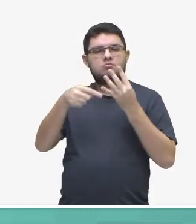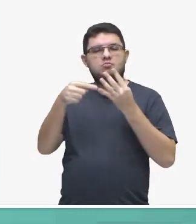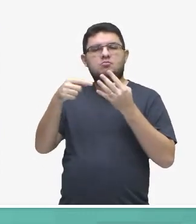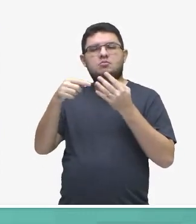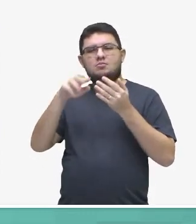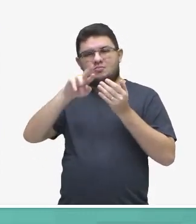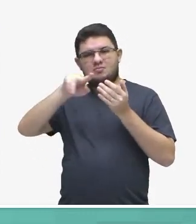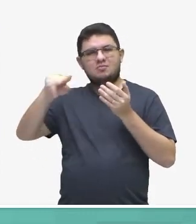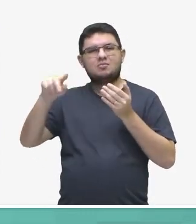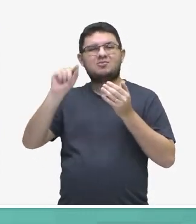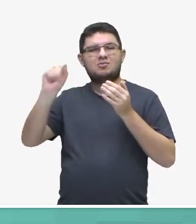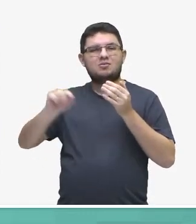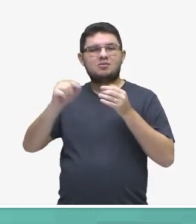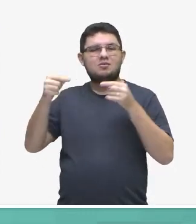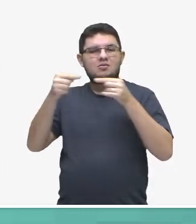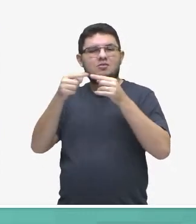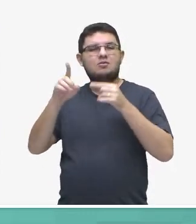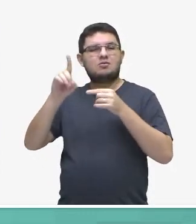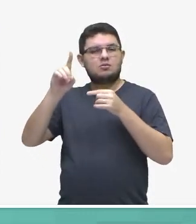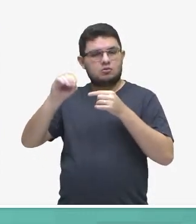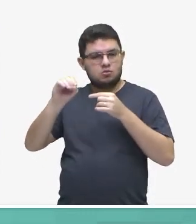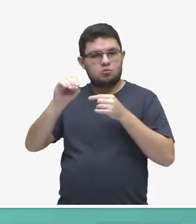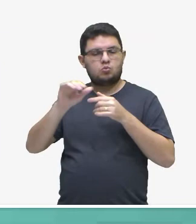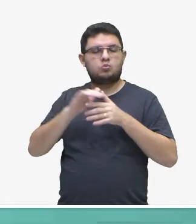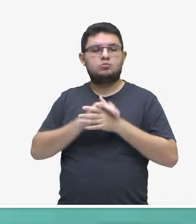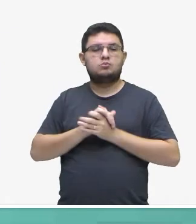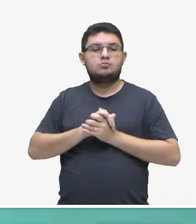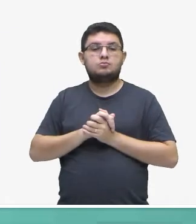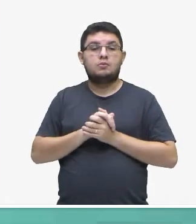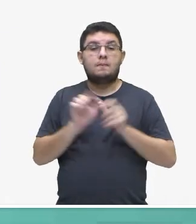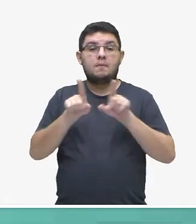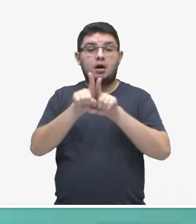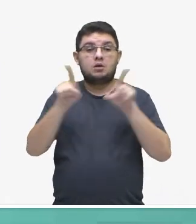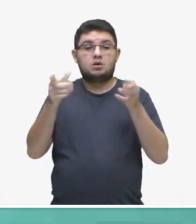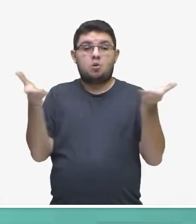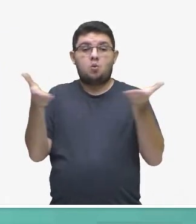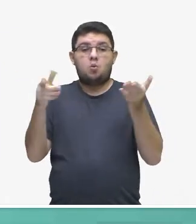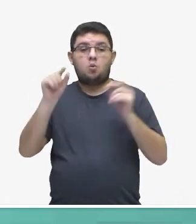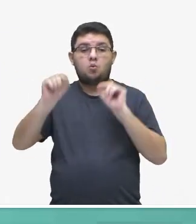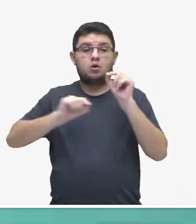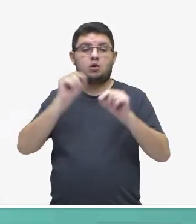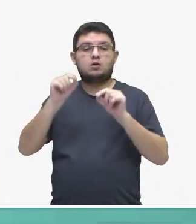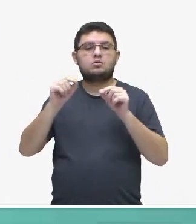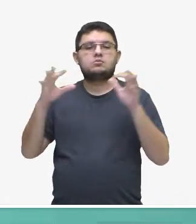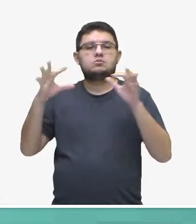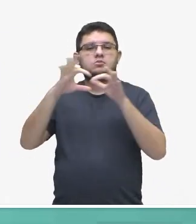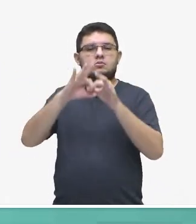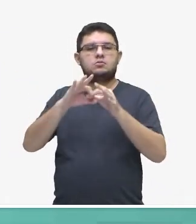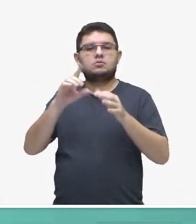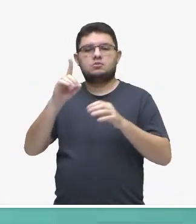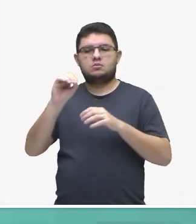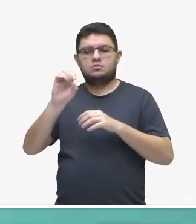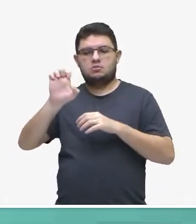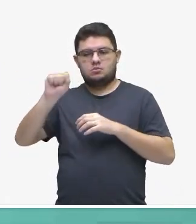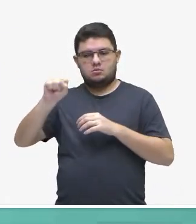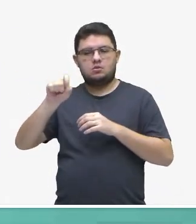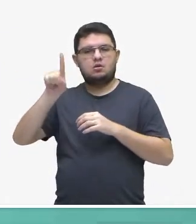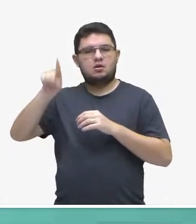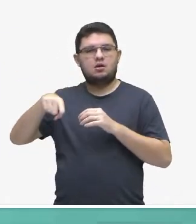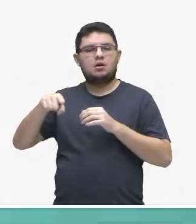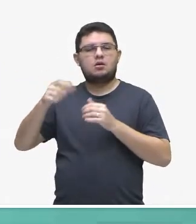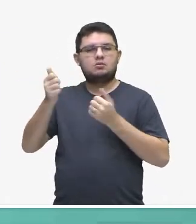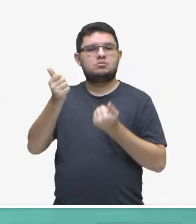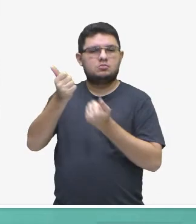vamos entender o uso das double age words com o auxiliar das, que é o auxiliar que é utilizado